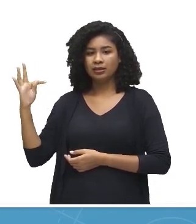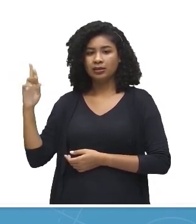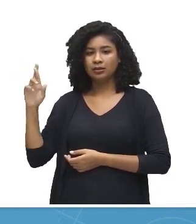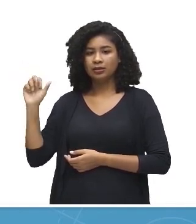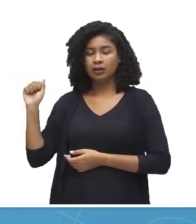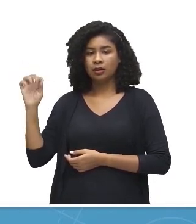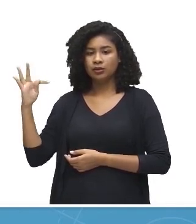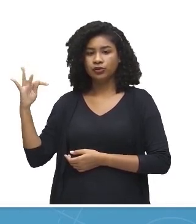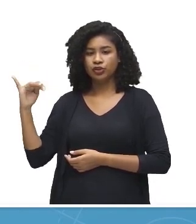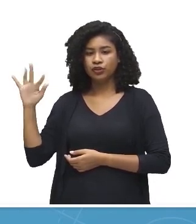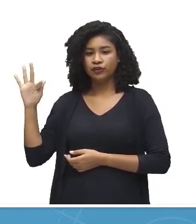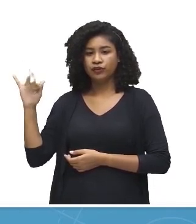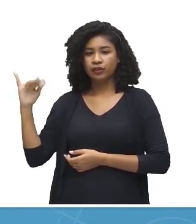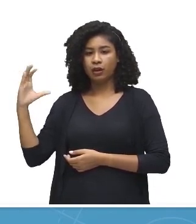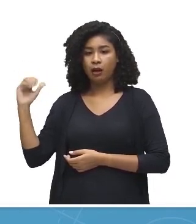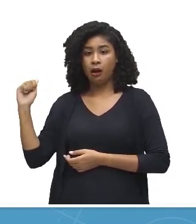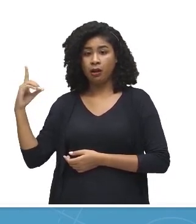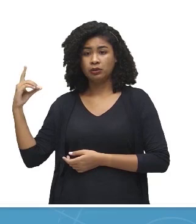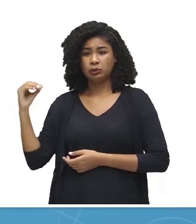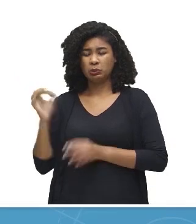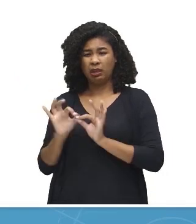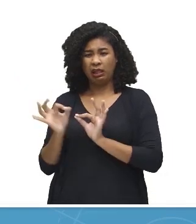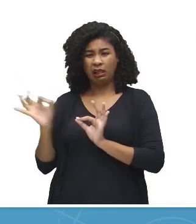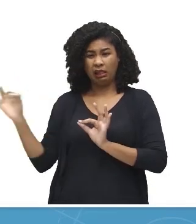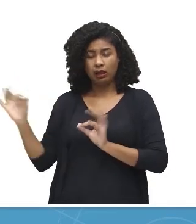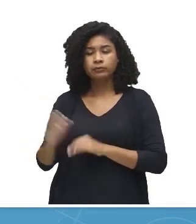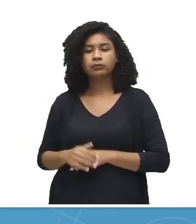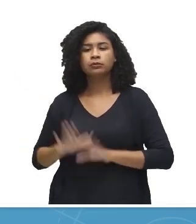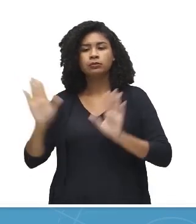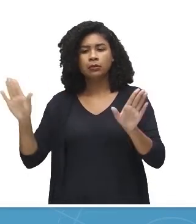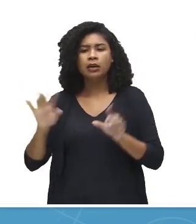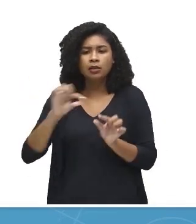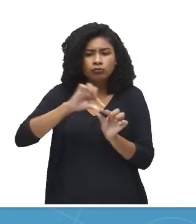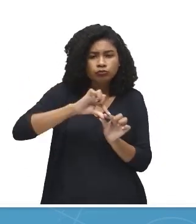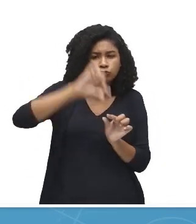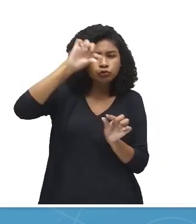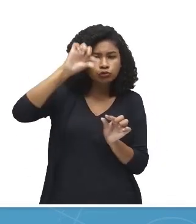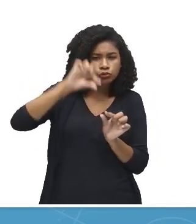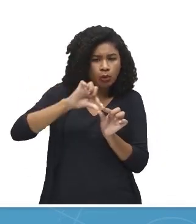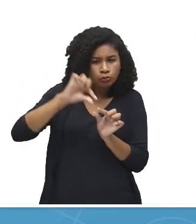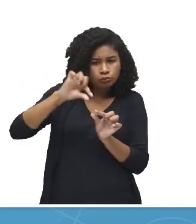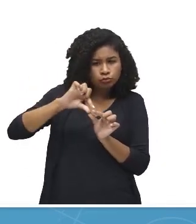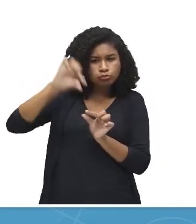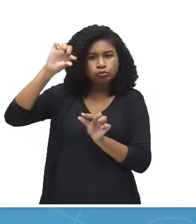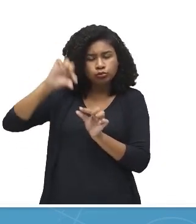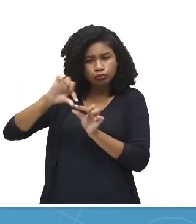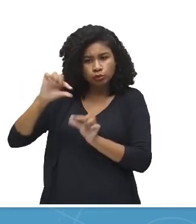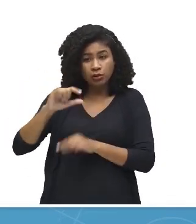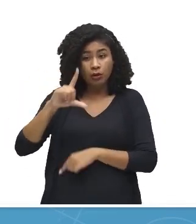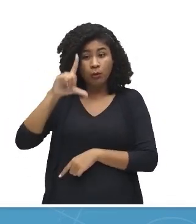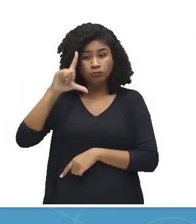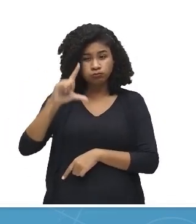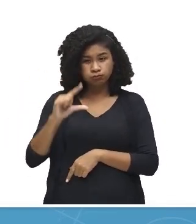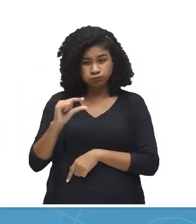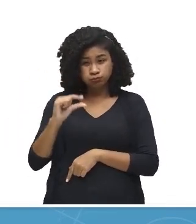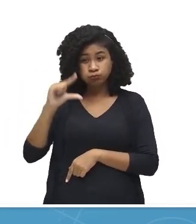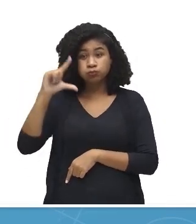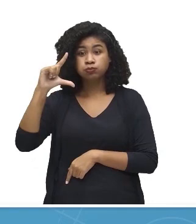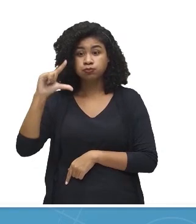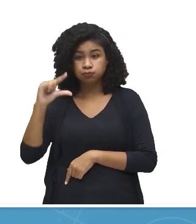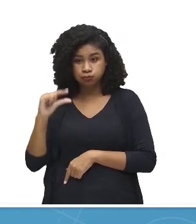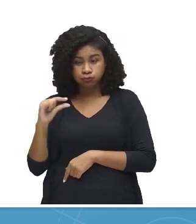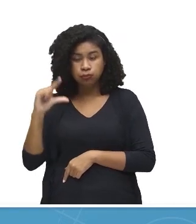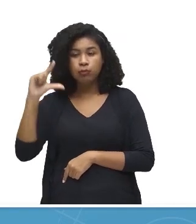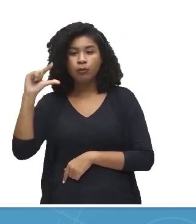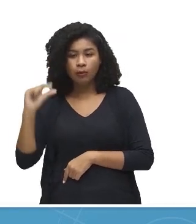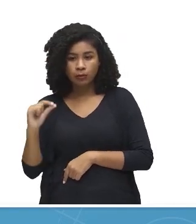Lembram que é pseudo? Pseudo significa falso, estratificado quer dizer camadas. Então, ele dá a impressão que tem camadas, mas